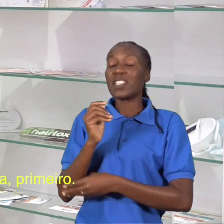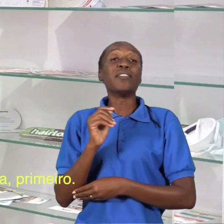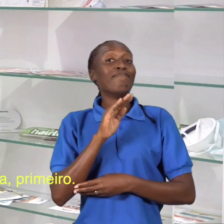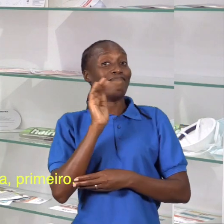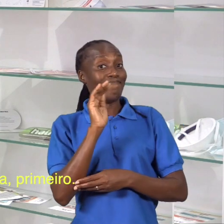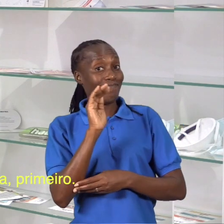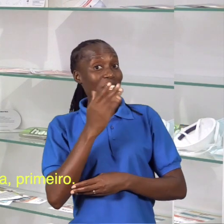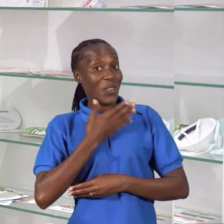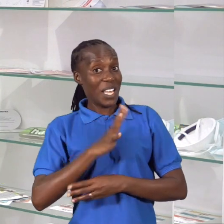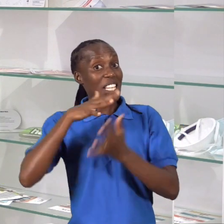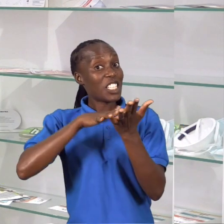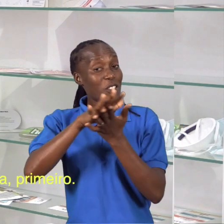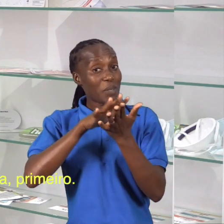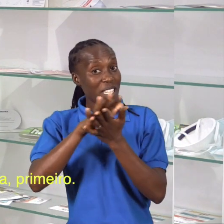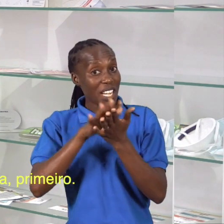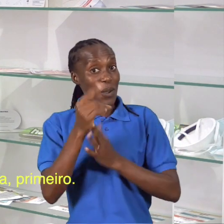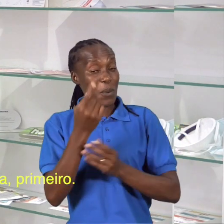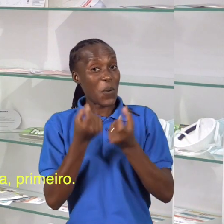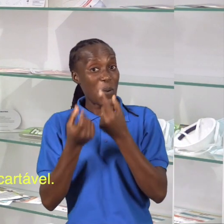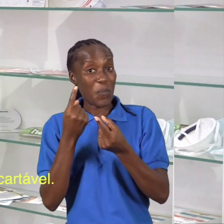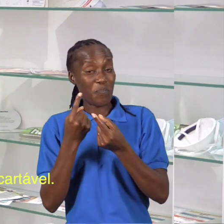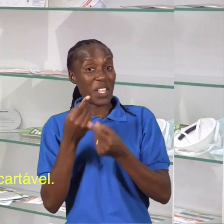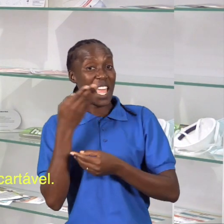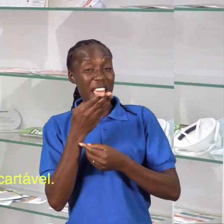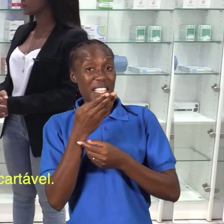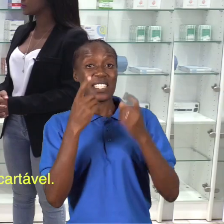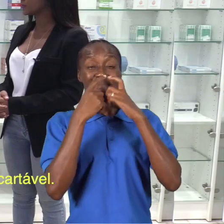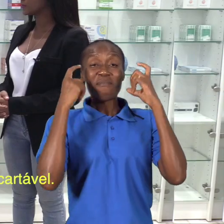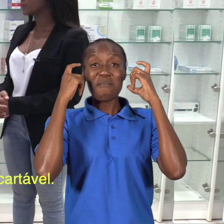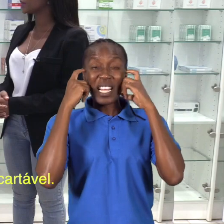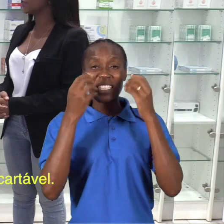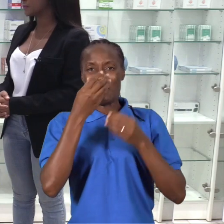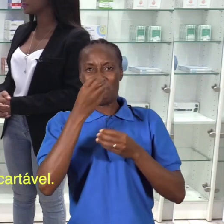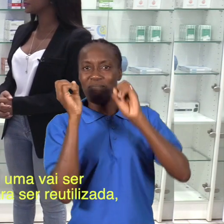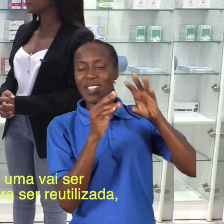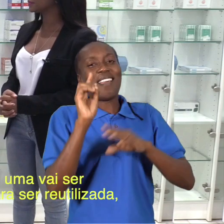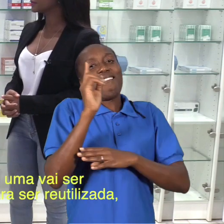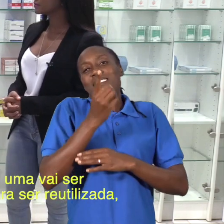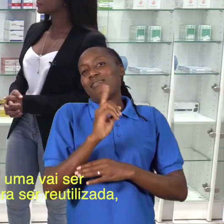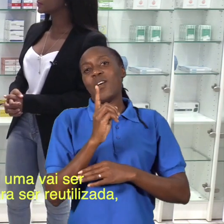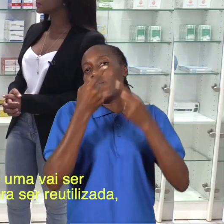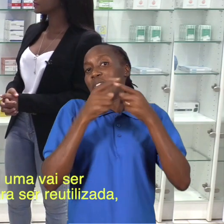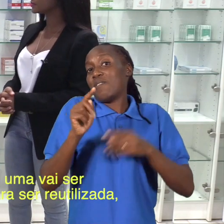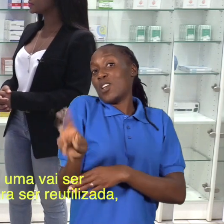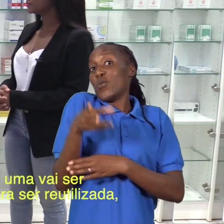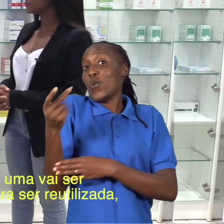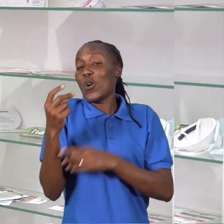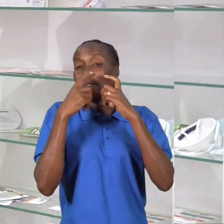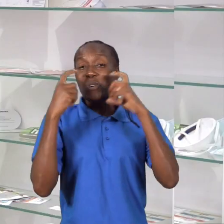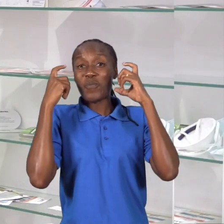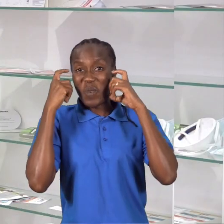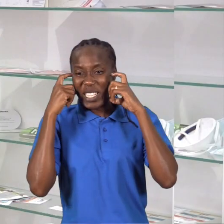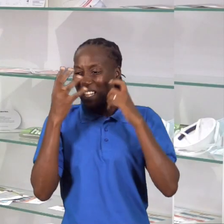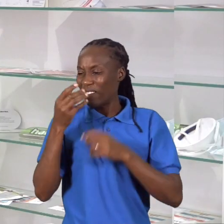Mércia, deixa-me explicar uma coisa primeiro. Esta máscara não é descartável. Contudo, diferente das outras